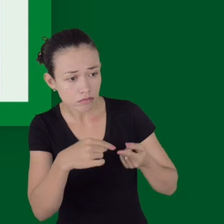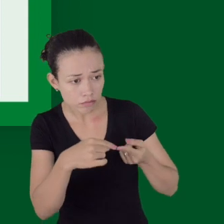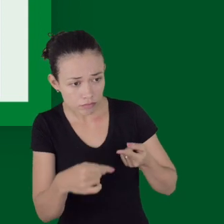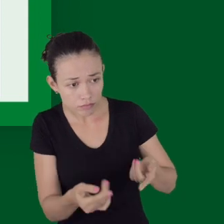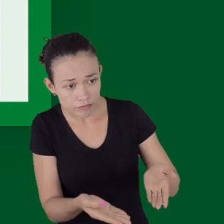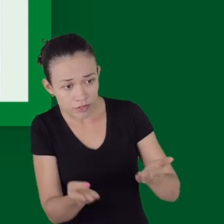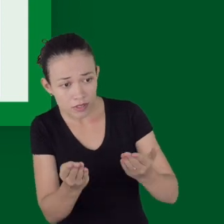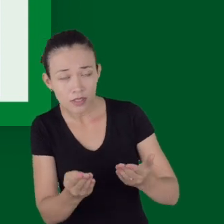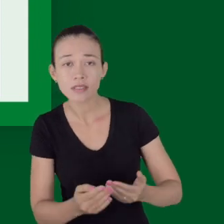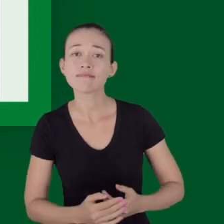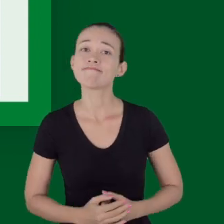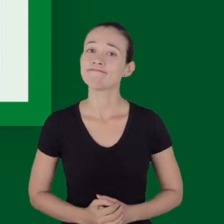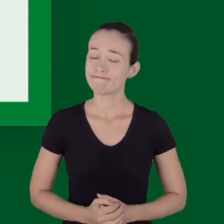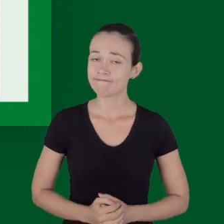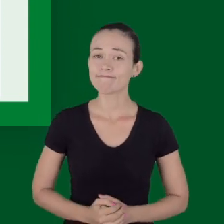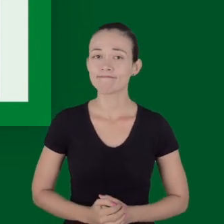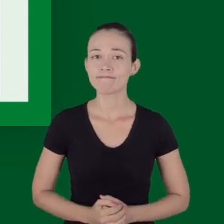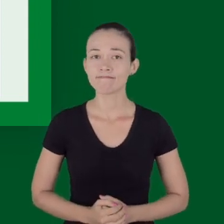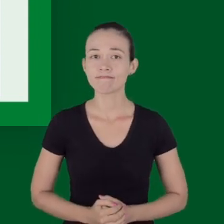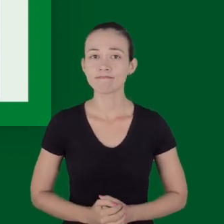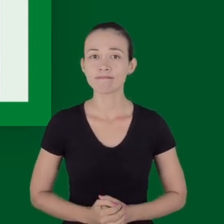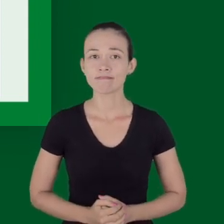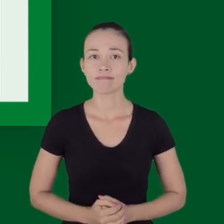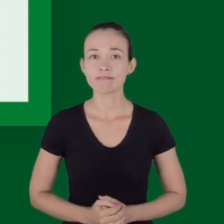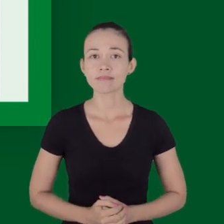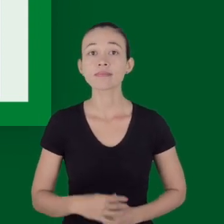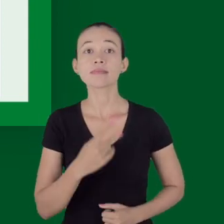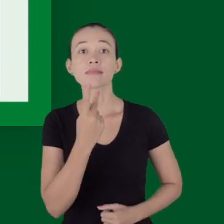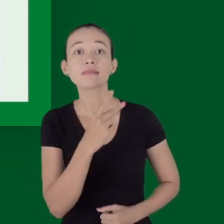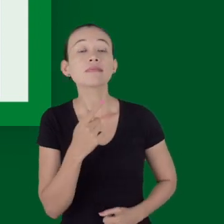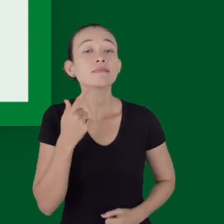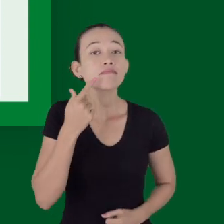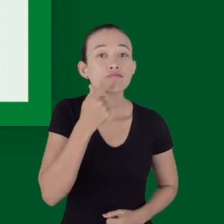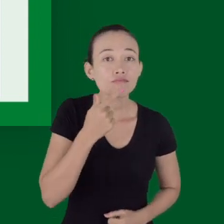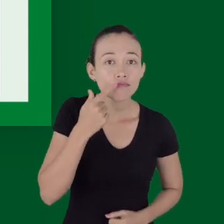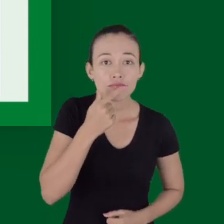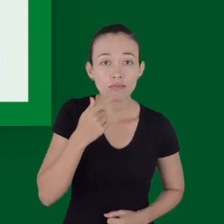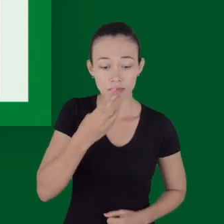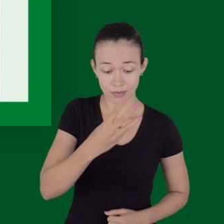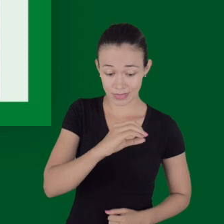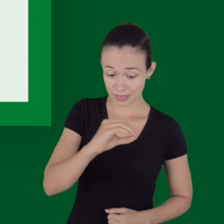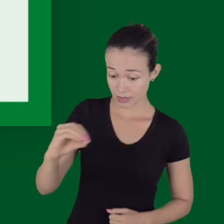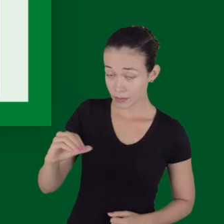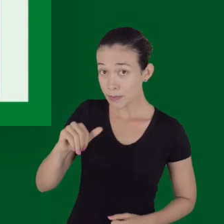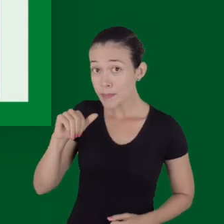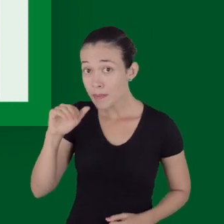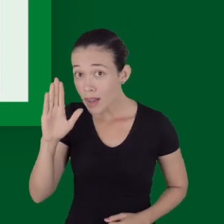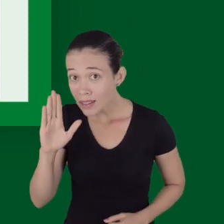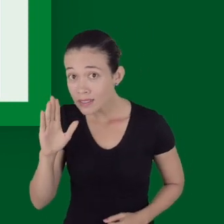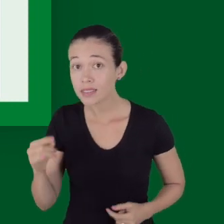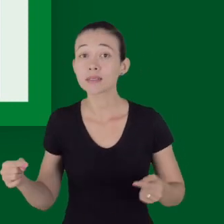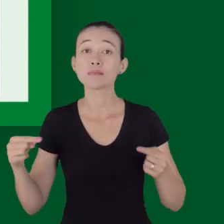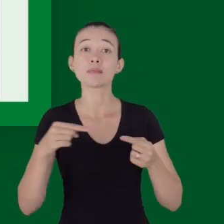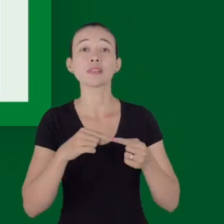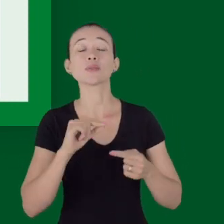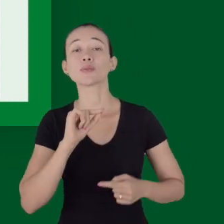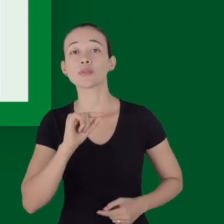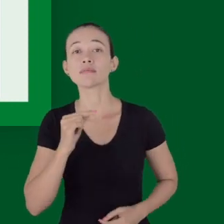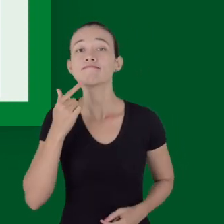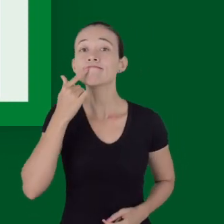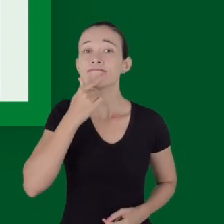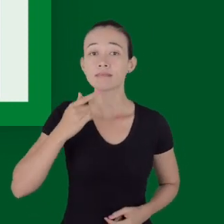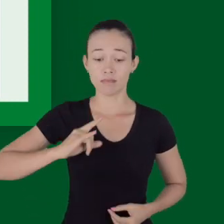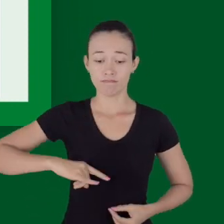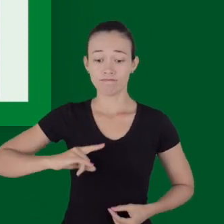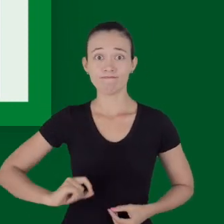ao banheiro, peça para ele medir a glicemia, né? Se a glicose estiver acima de